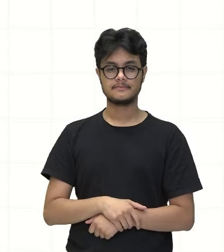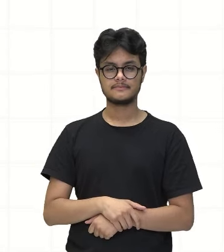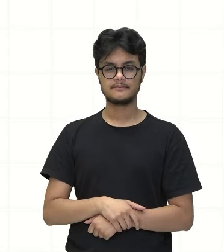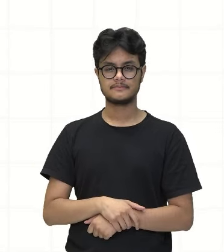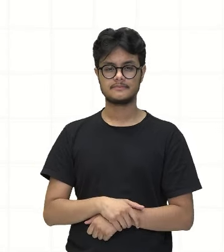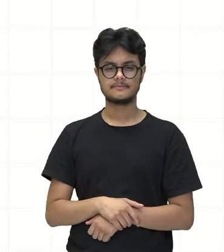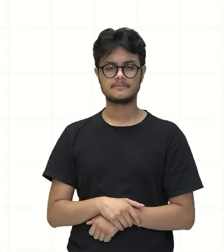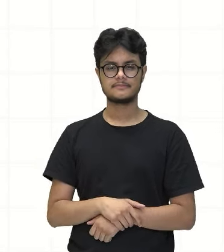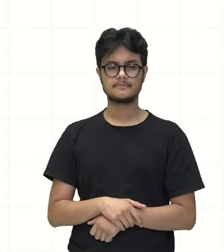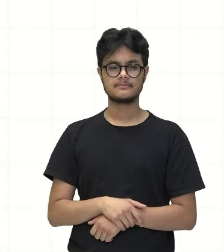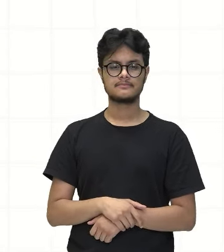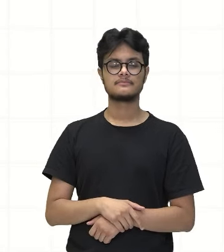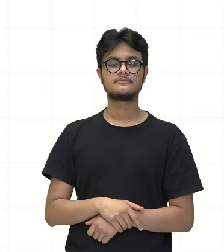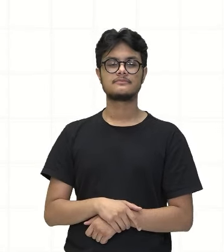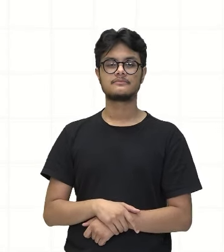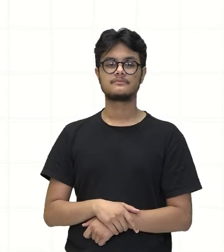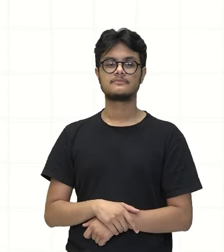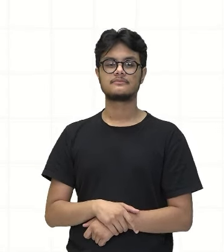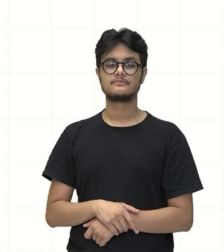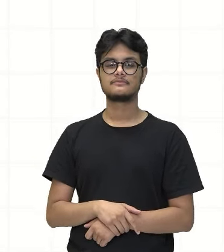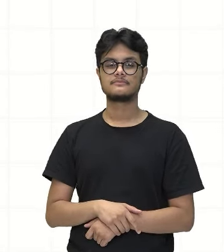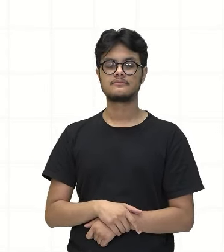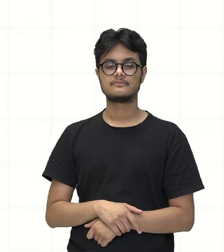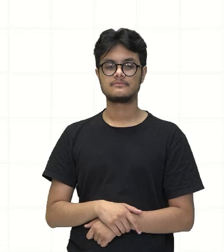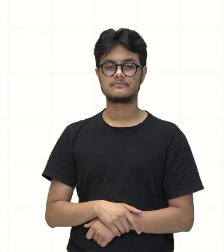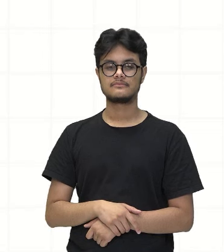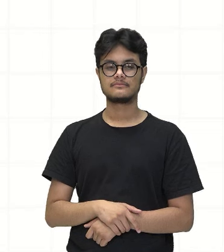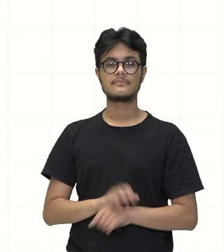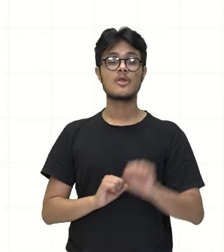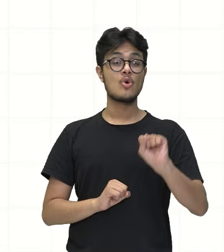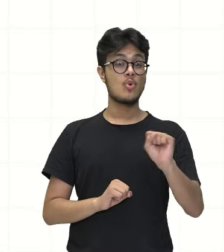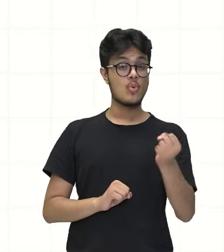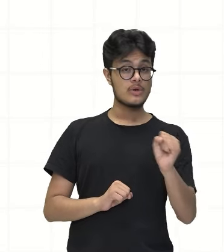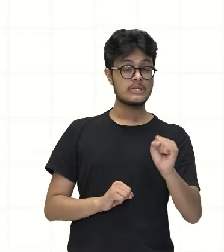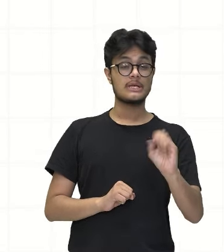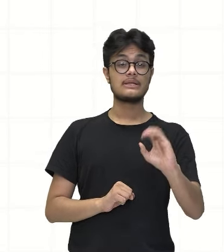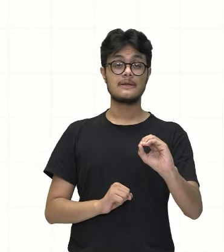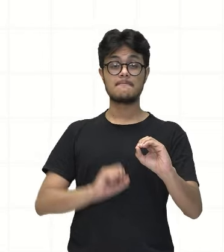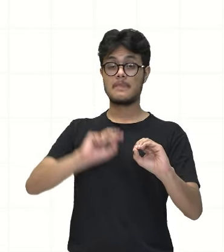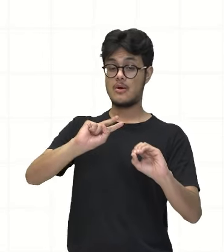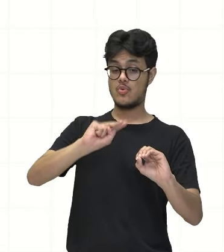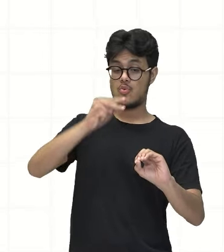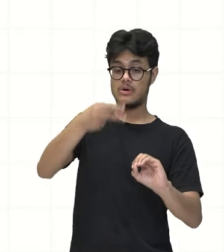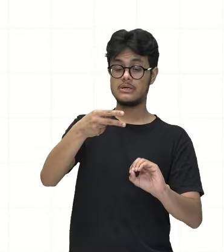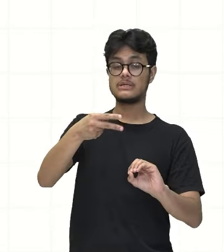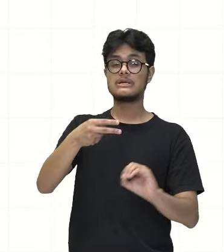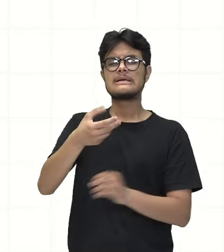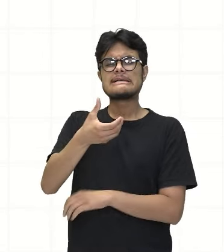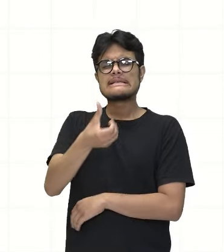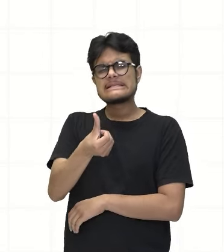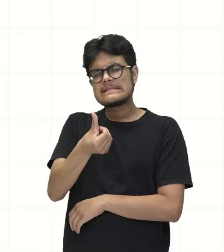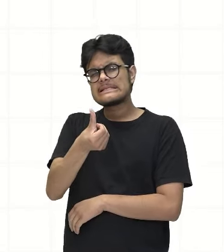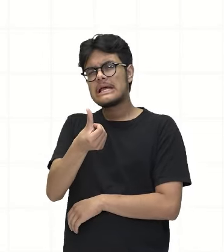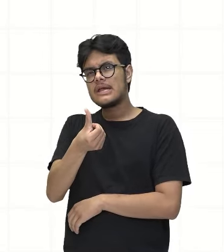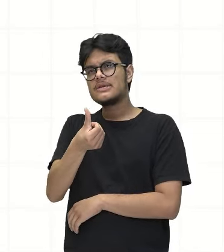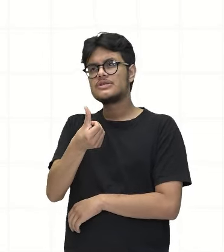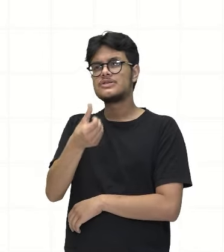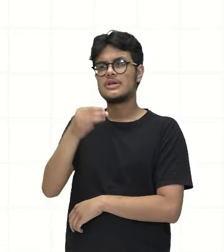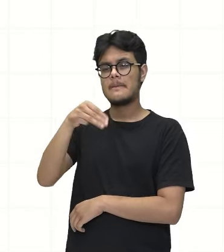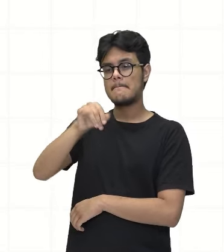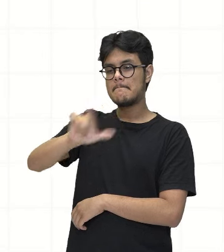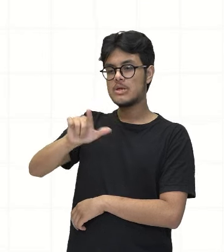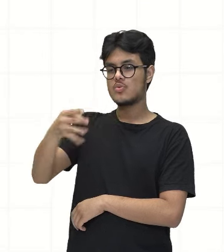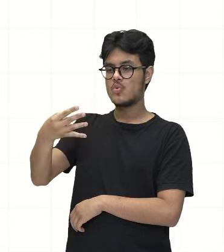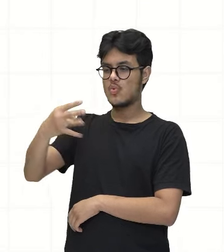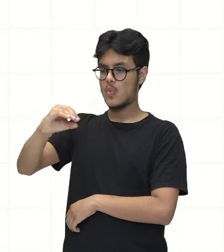eu vou descobrir a medida de N. Então, 80 ao quadrado vai ser 6.400, né?